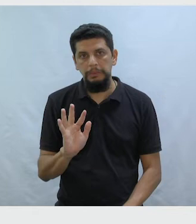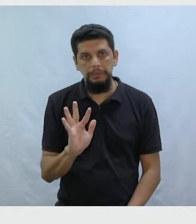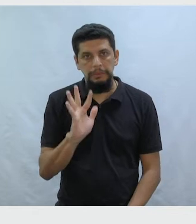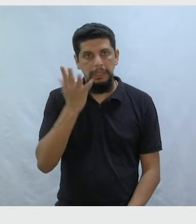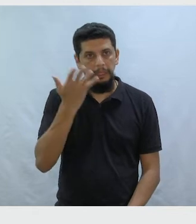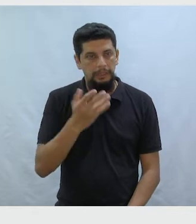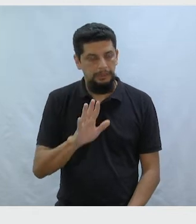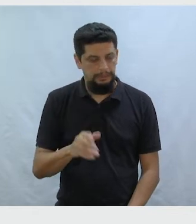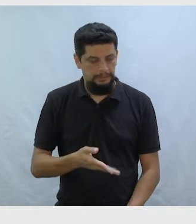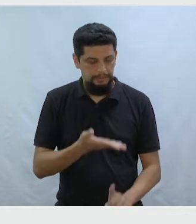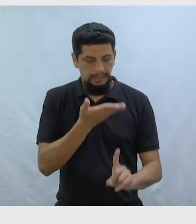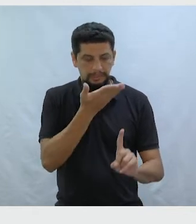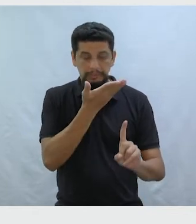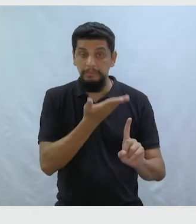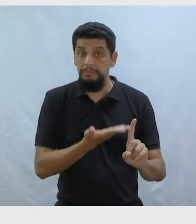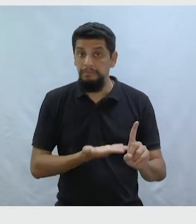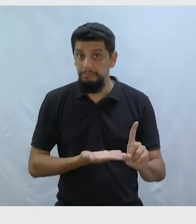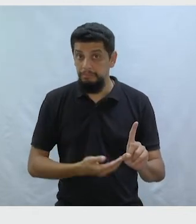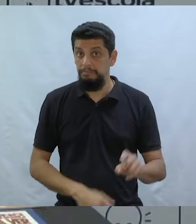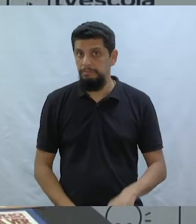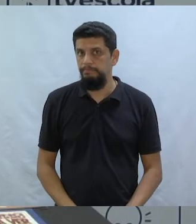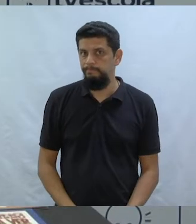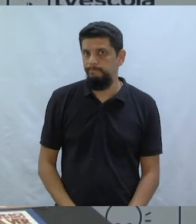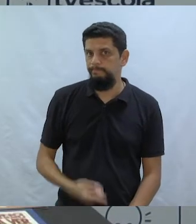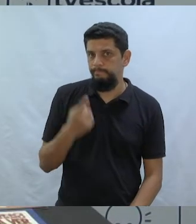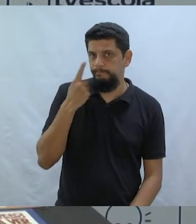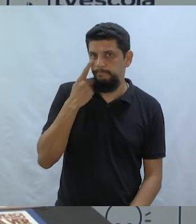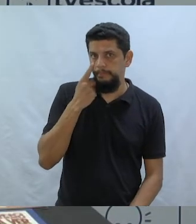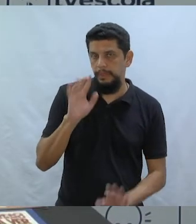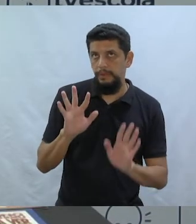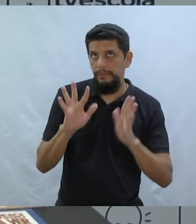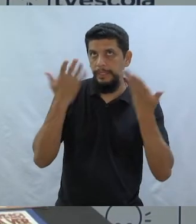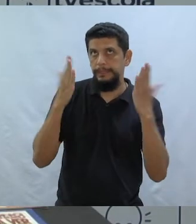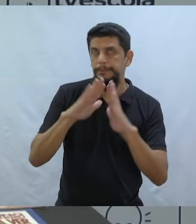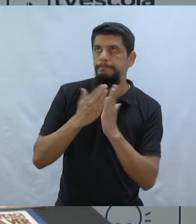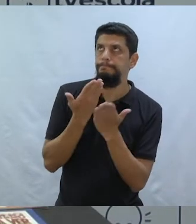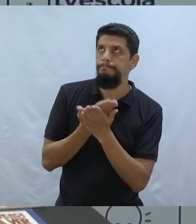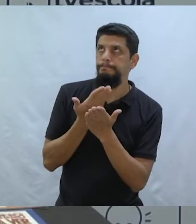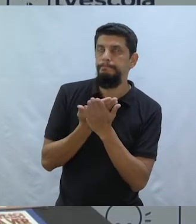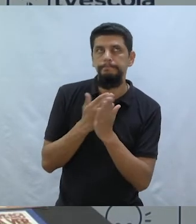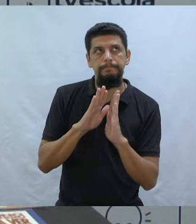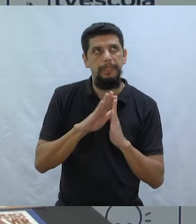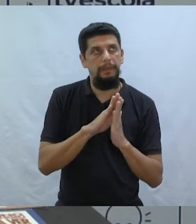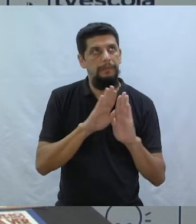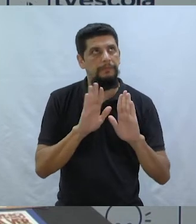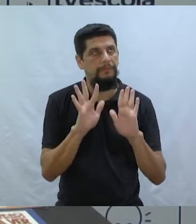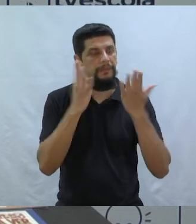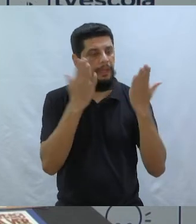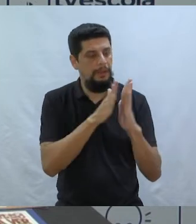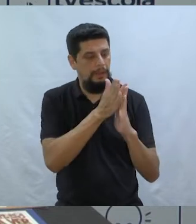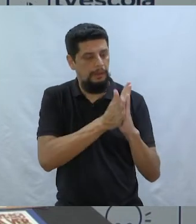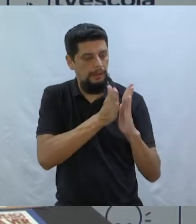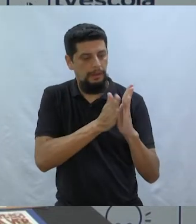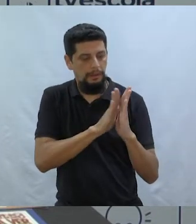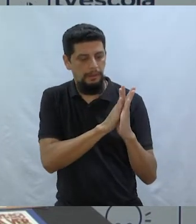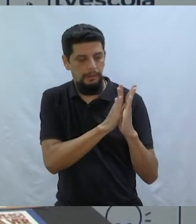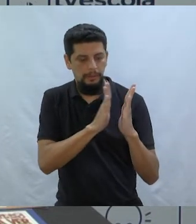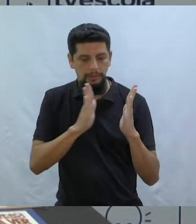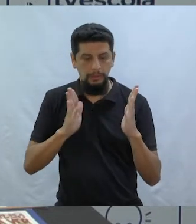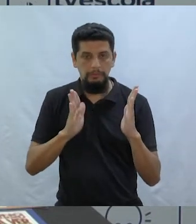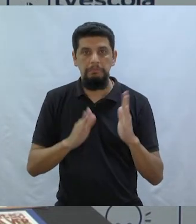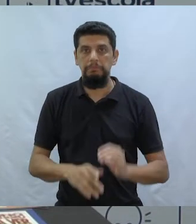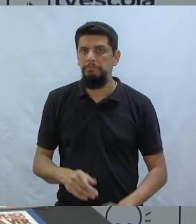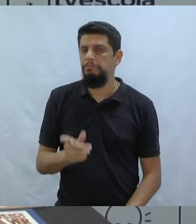a surpresa preparada para Pedrinho então ó festa da escola festa lá da biblioteca nós temos essa festa